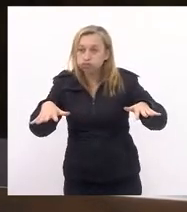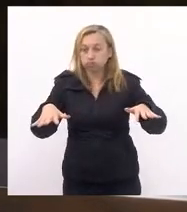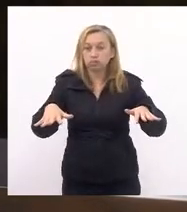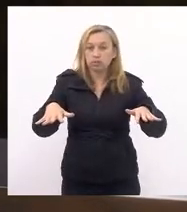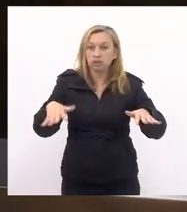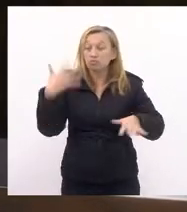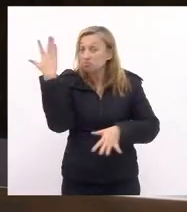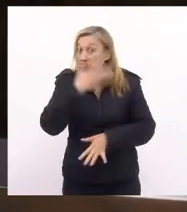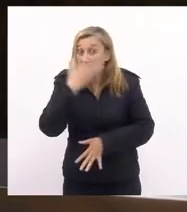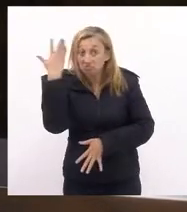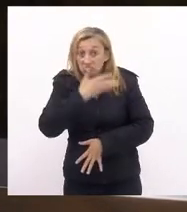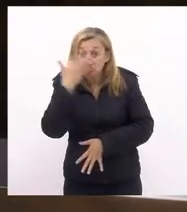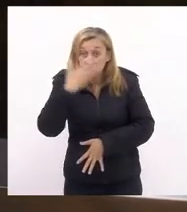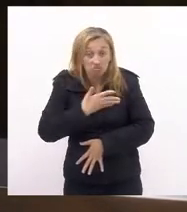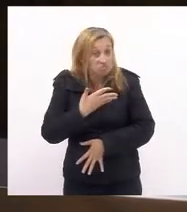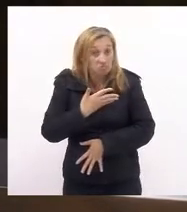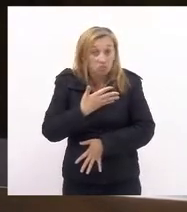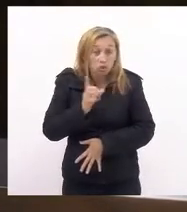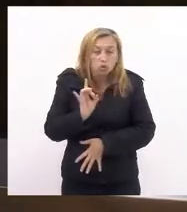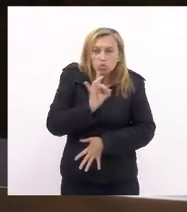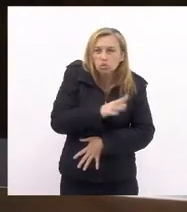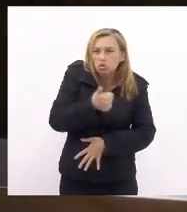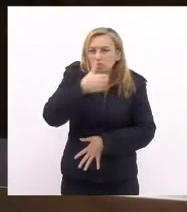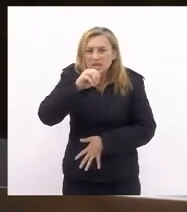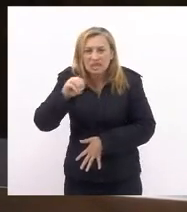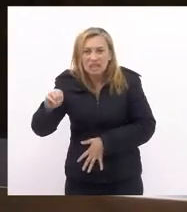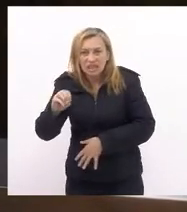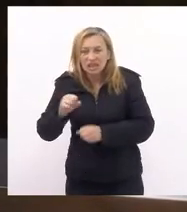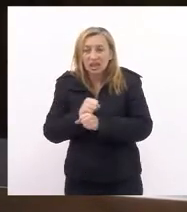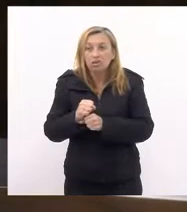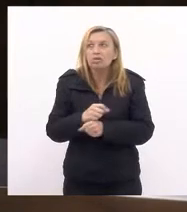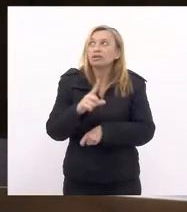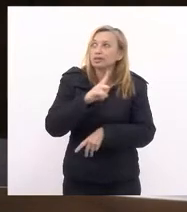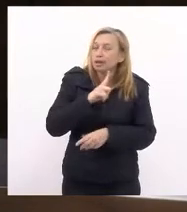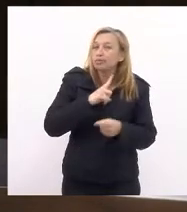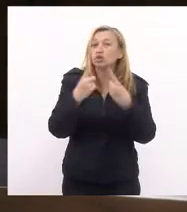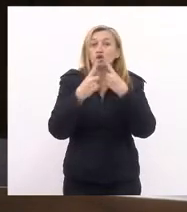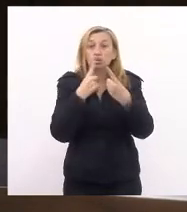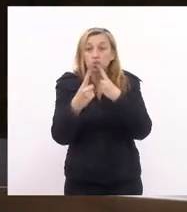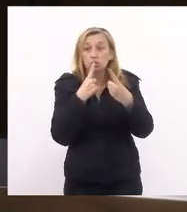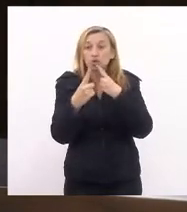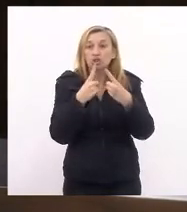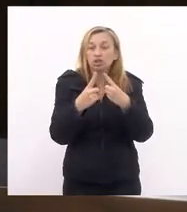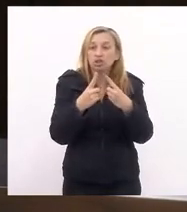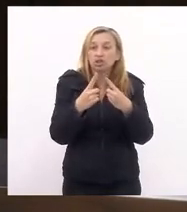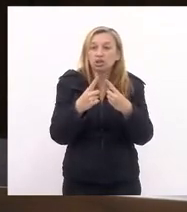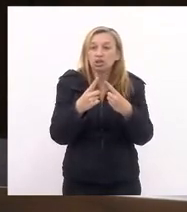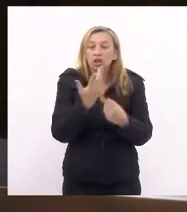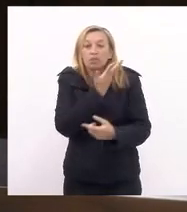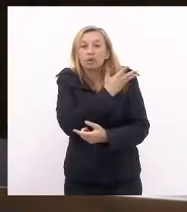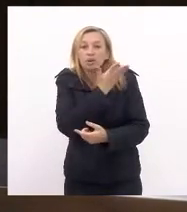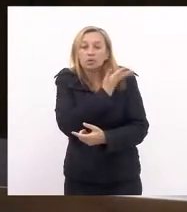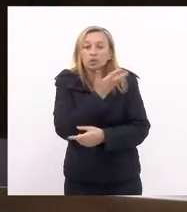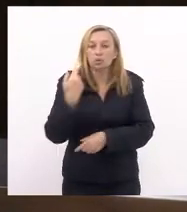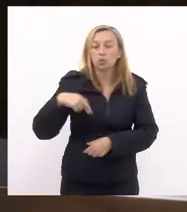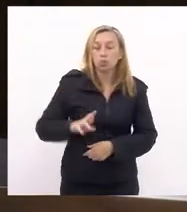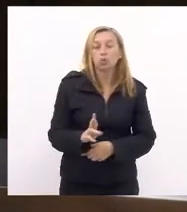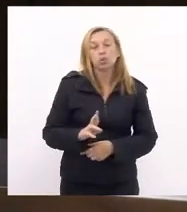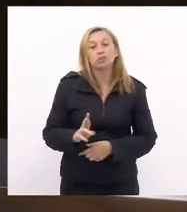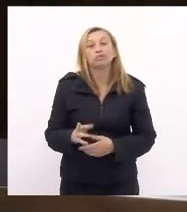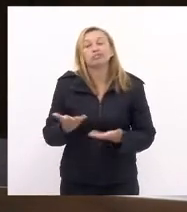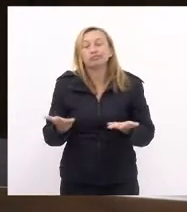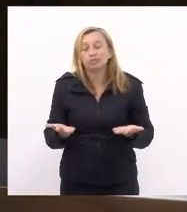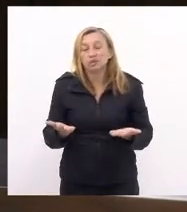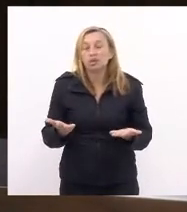não se viu, pelo menos não nos últimos 100 anos, tenhamos ainda que discutir tolerância religiosa. Isso deveria